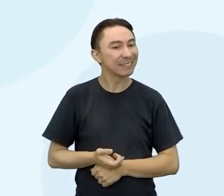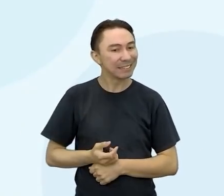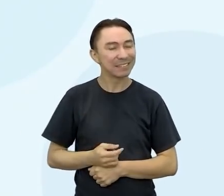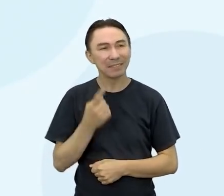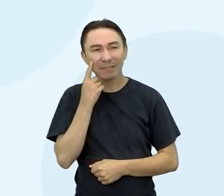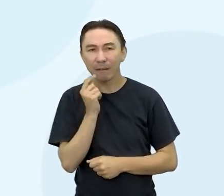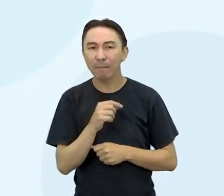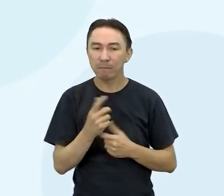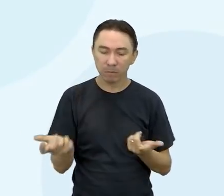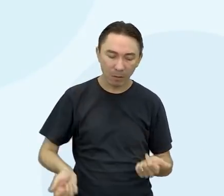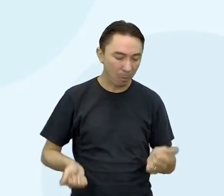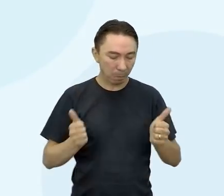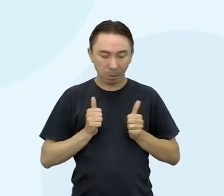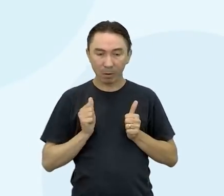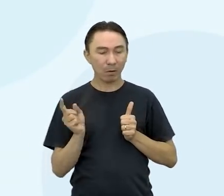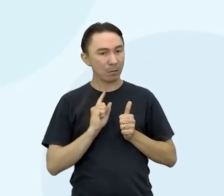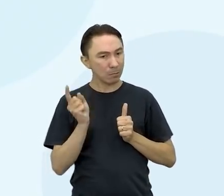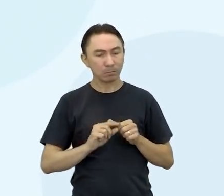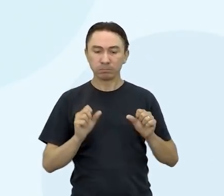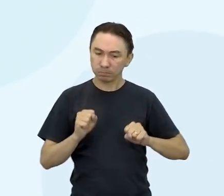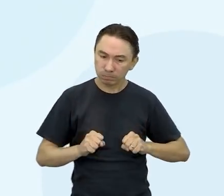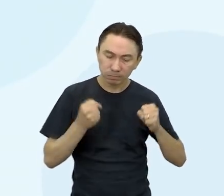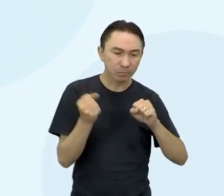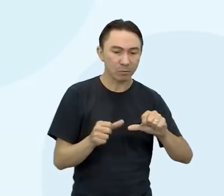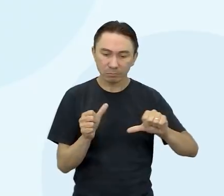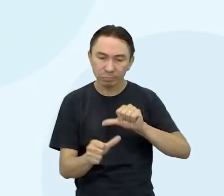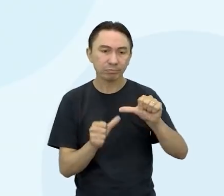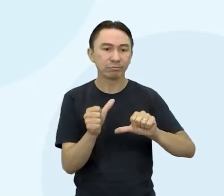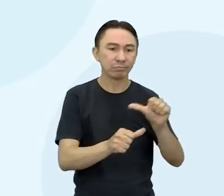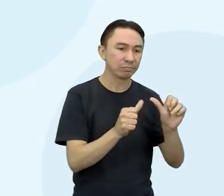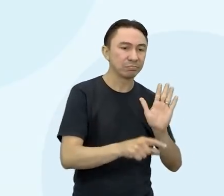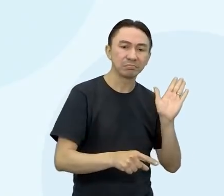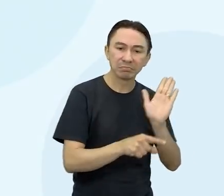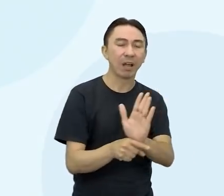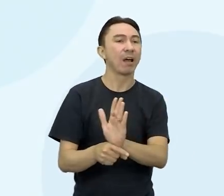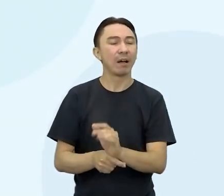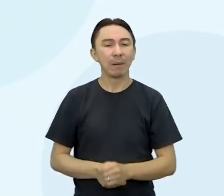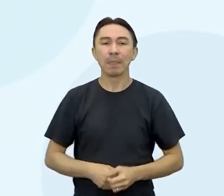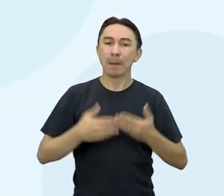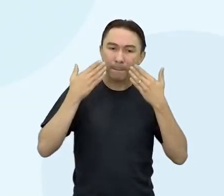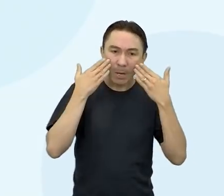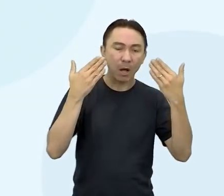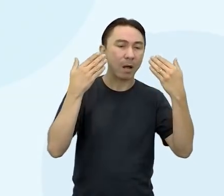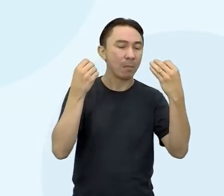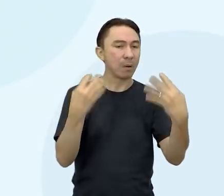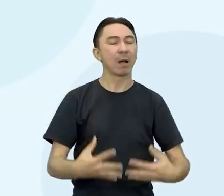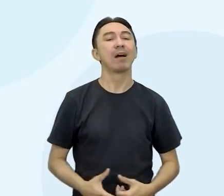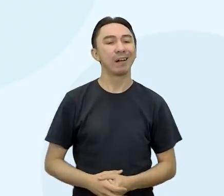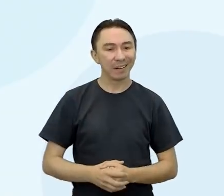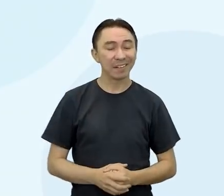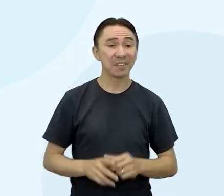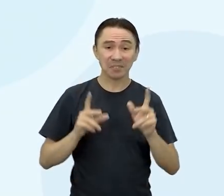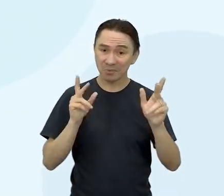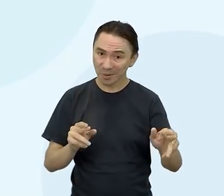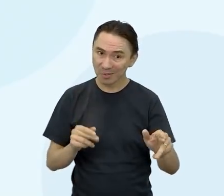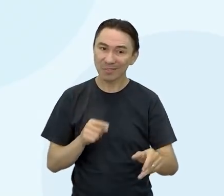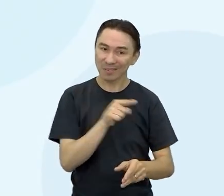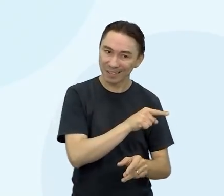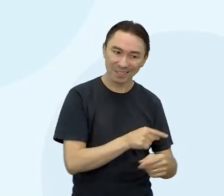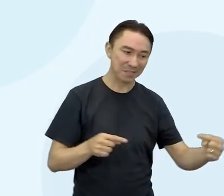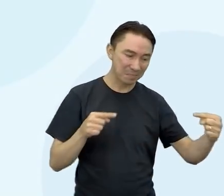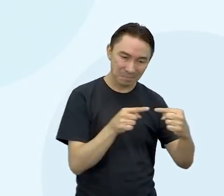se posicionar diante de problemas do mundo contemporâneo. Ela dialoga diretamente aí com a fala do nosso secretário aí no vídeo,